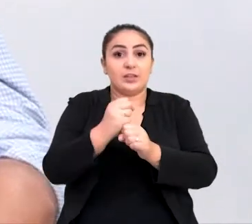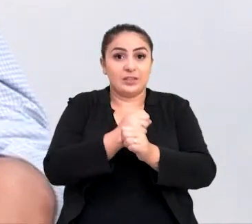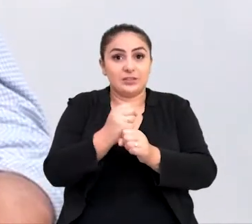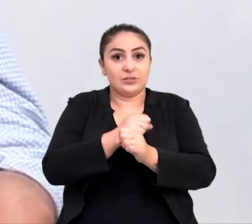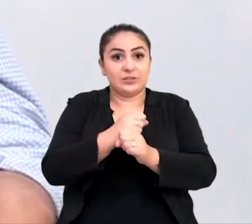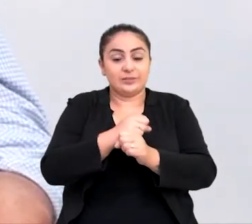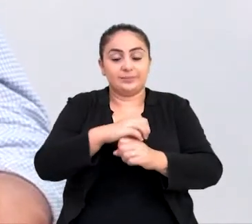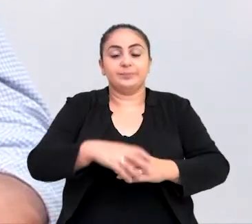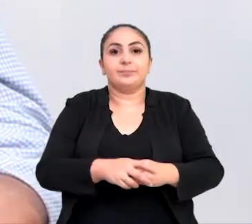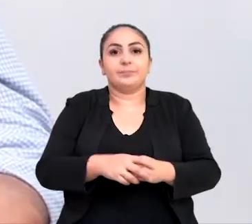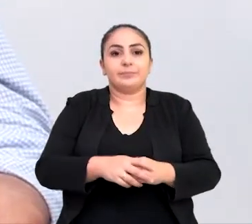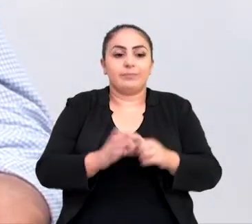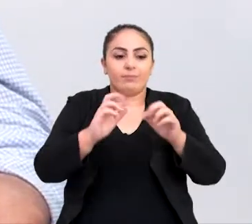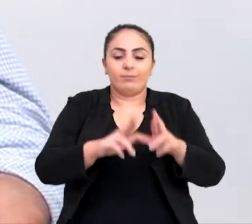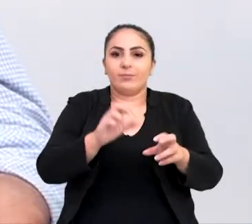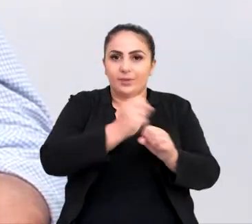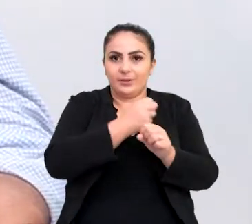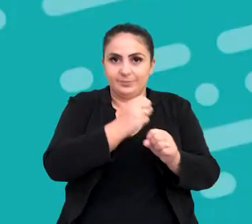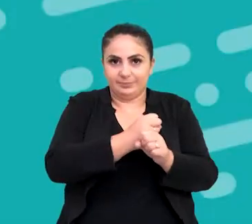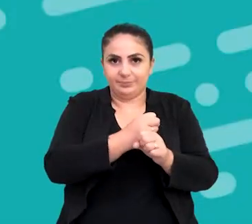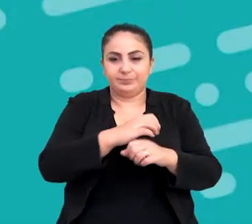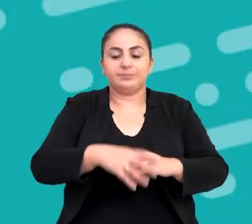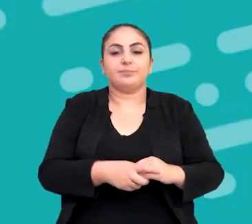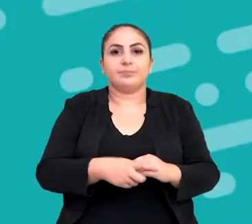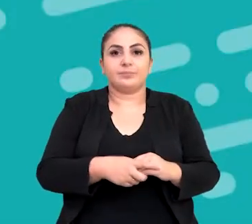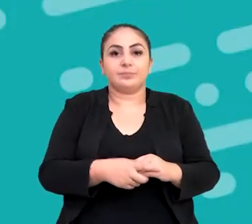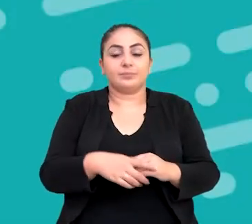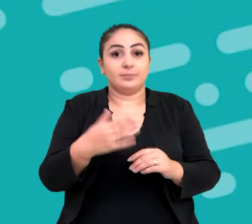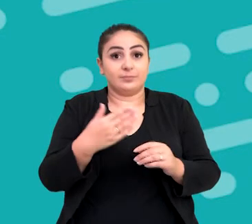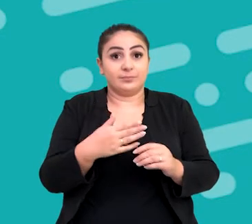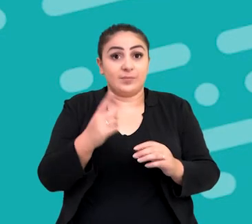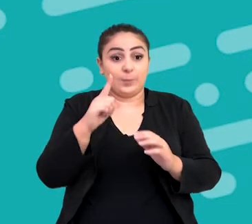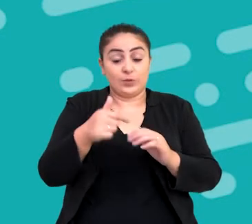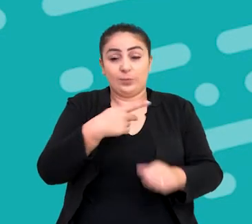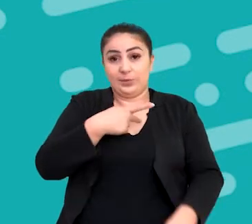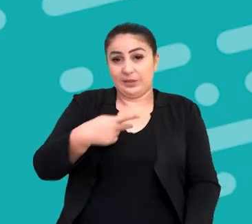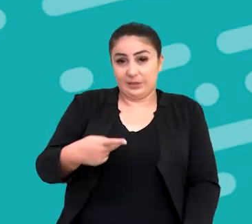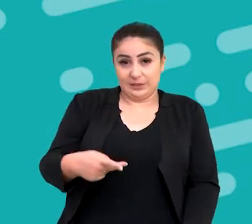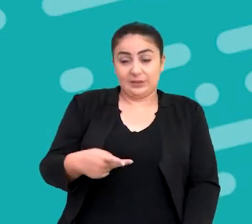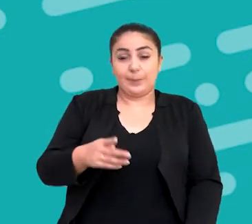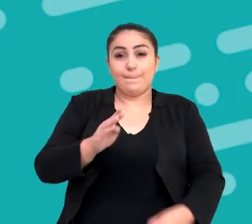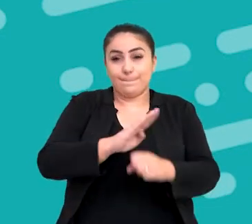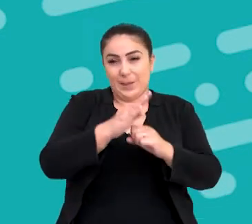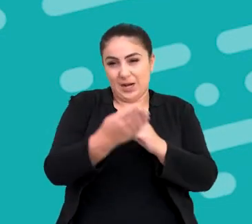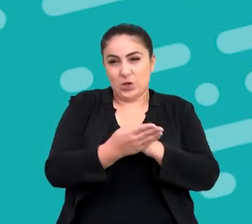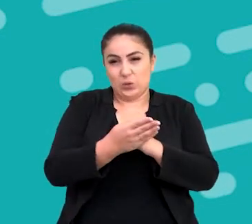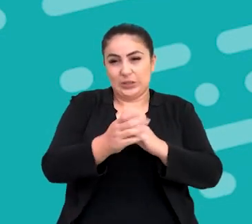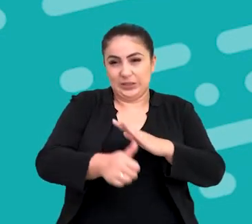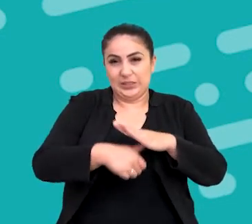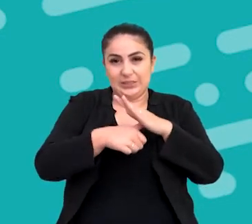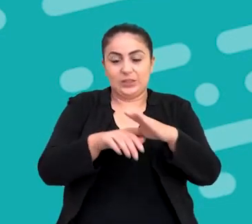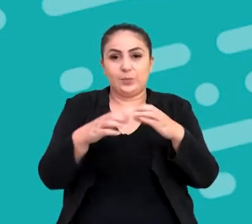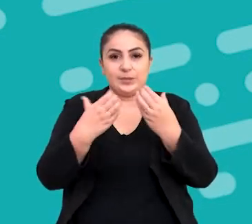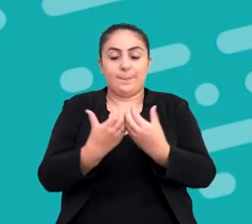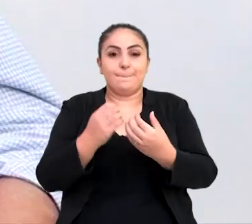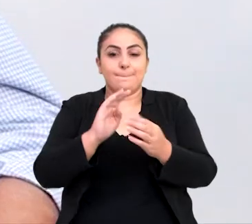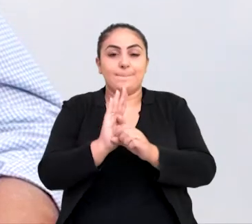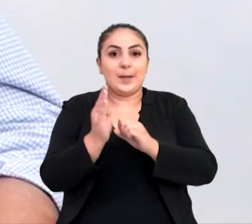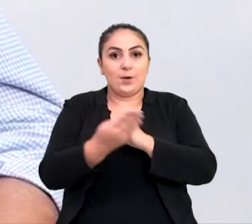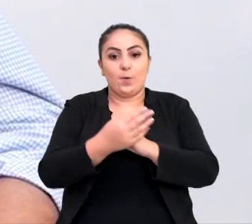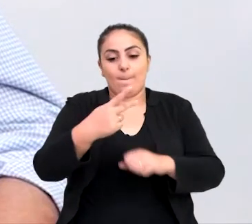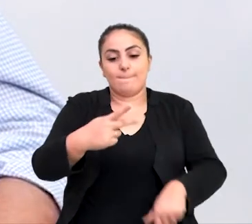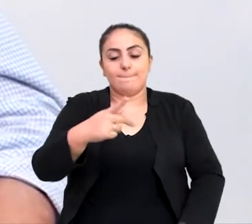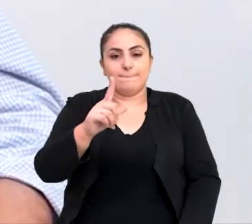então seguimos nesse ramo da construção civil. Quando eu assumi a presidência de bairro, lá que eu fui líder comunitário do bairro